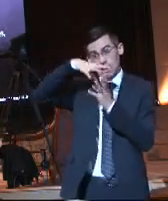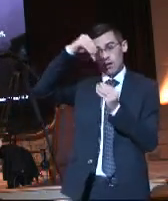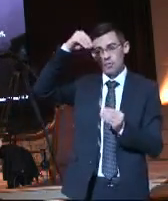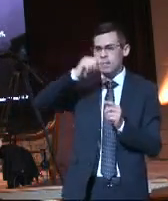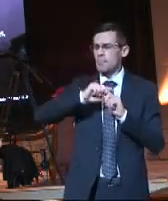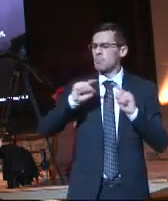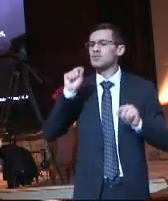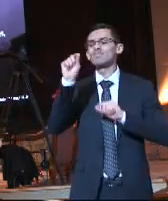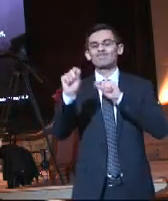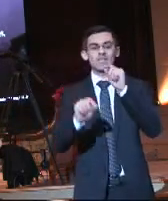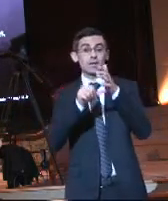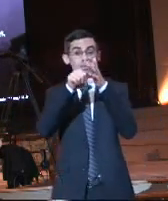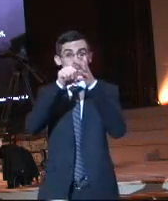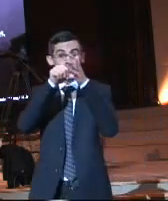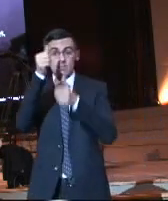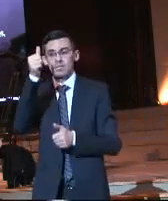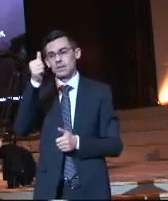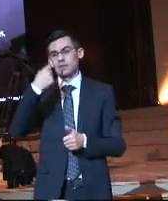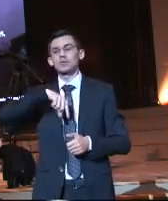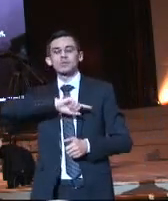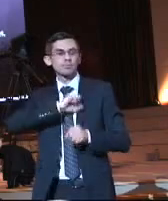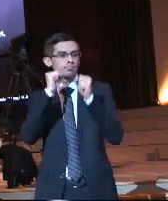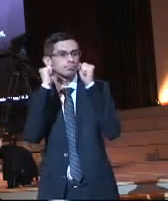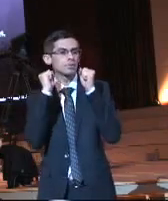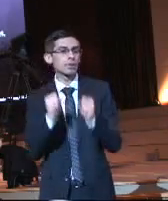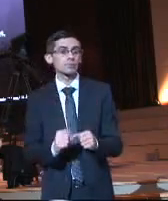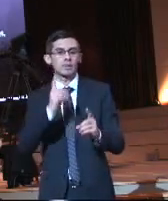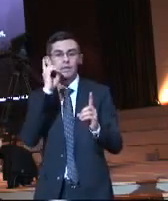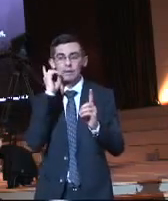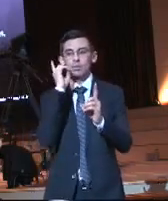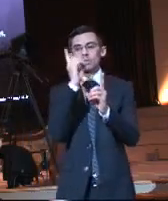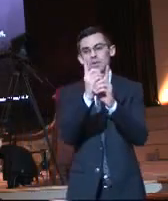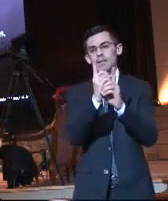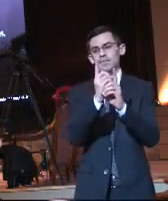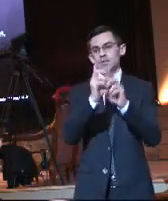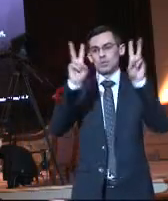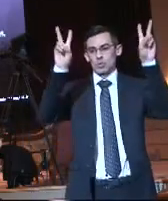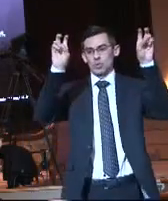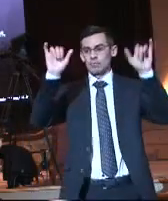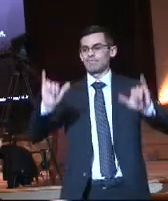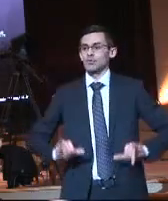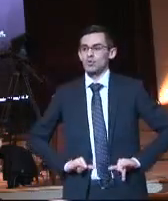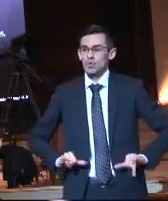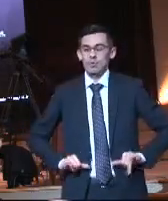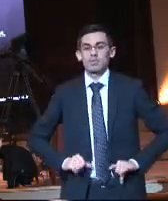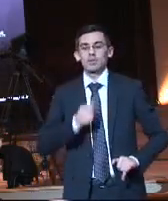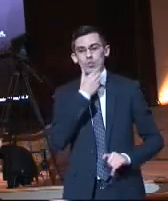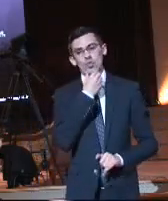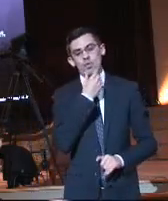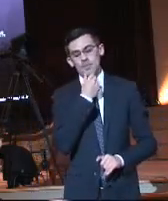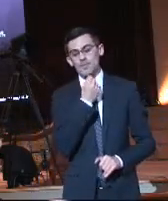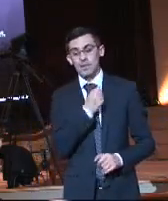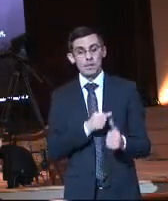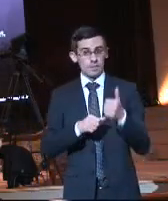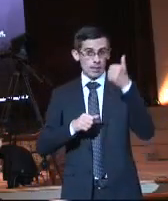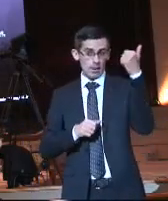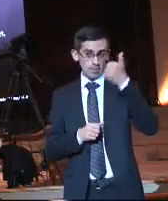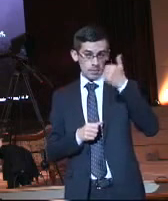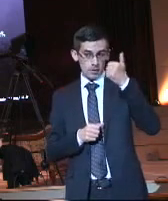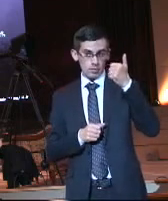é a primeira variável que a gente pode encontrar no sofrimento humano? E a primeira variável abre